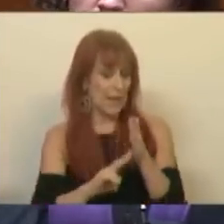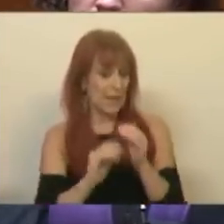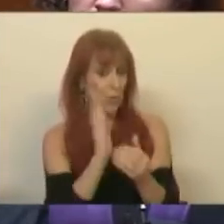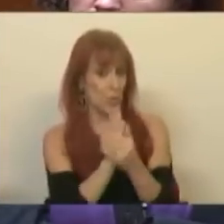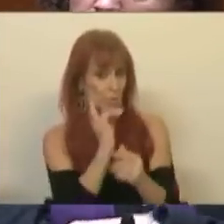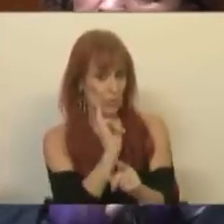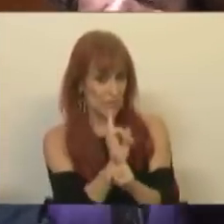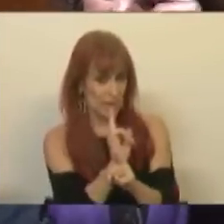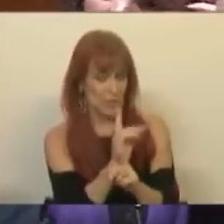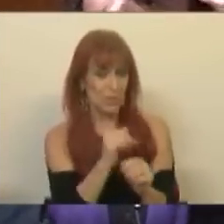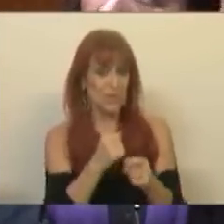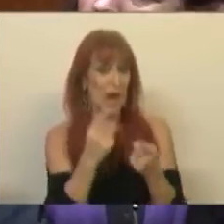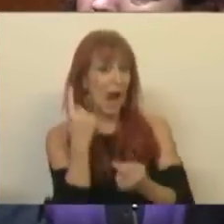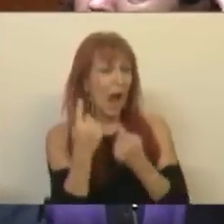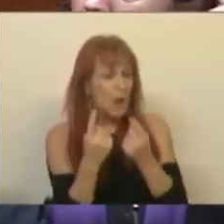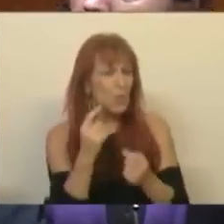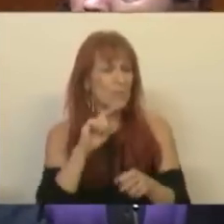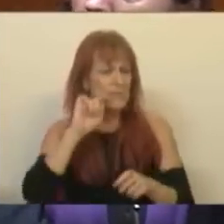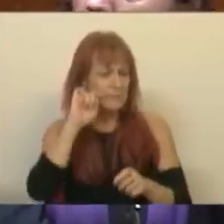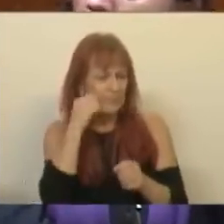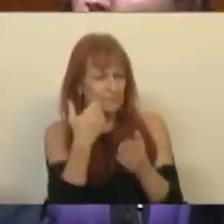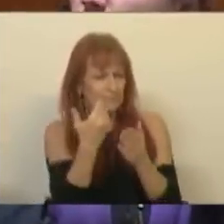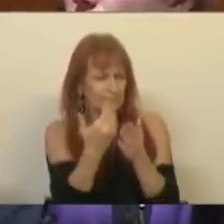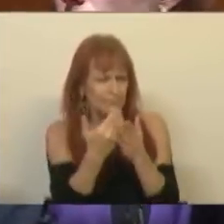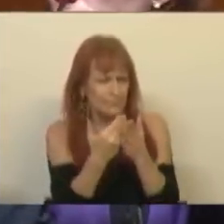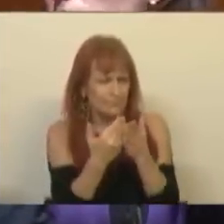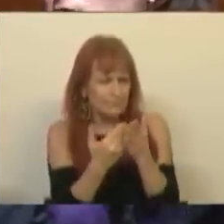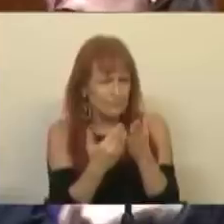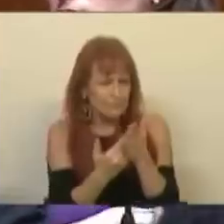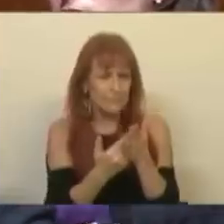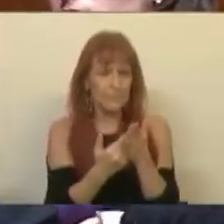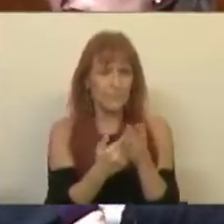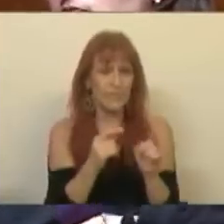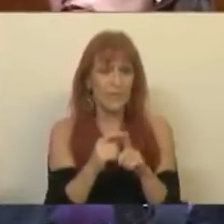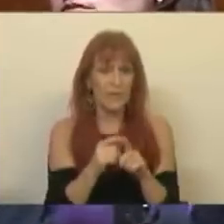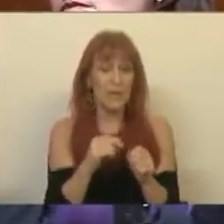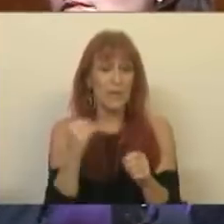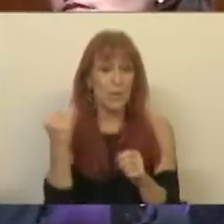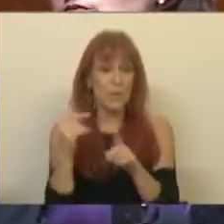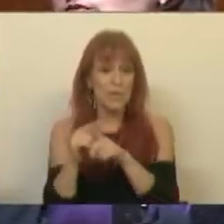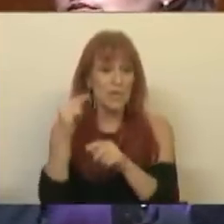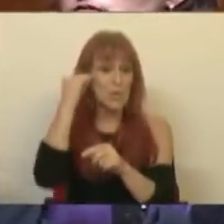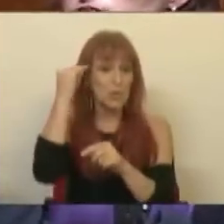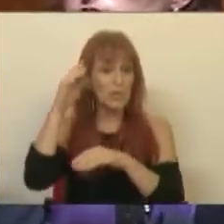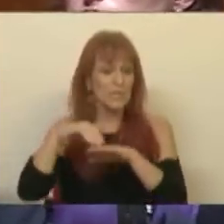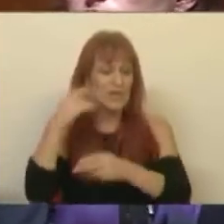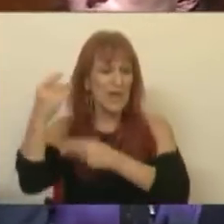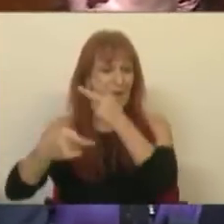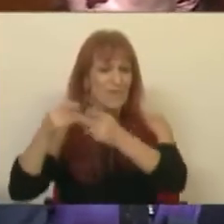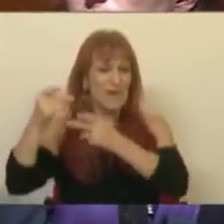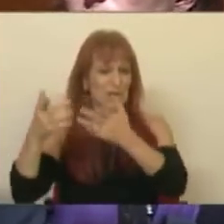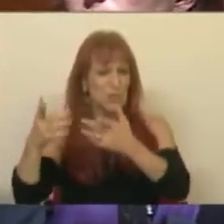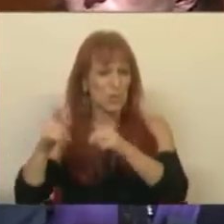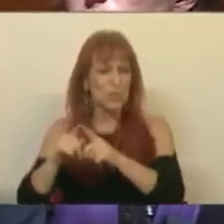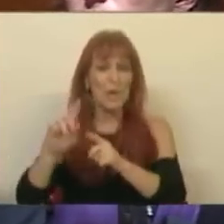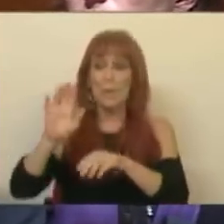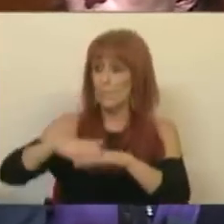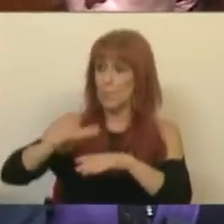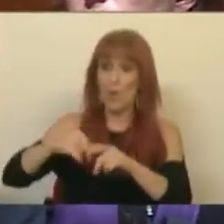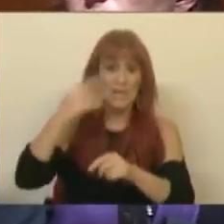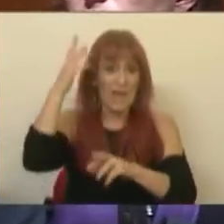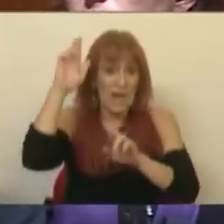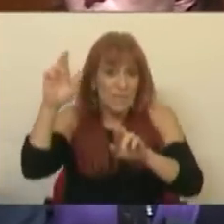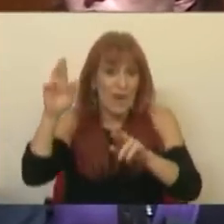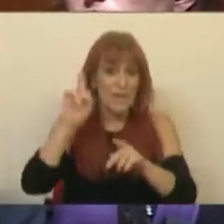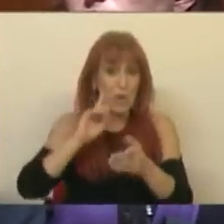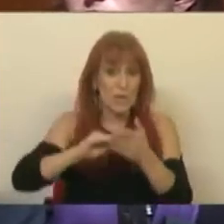do processo resulta alguma suspensão que o Instituto turismo fez aquela avaliação em virtude da